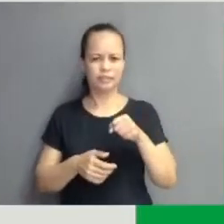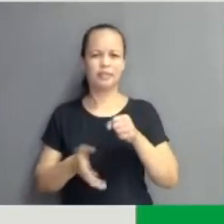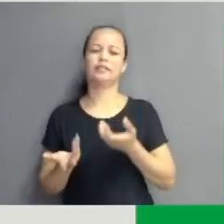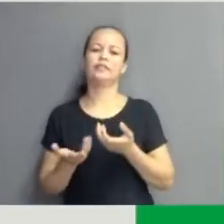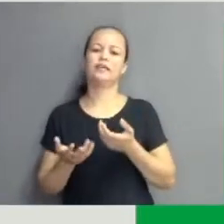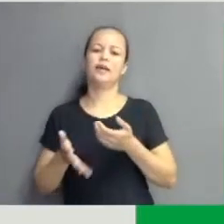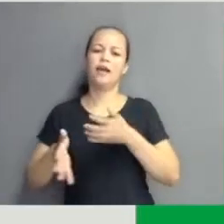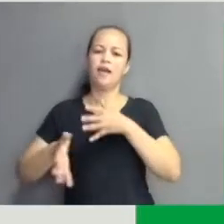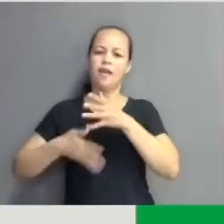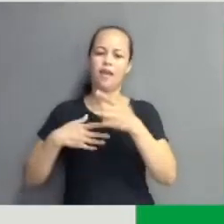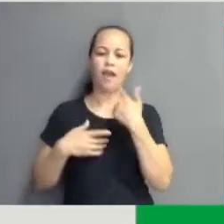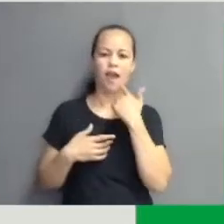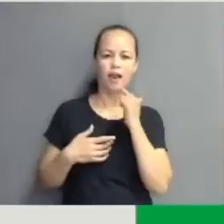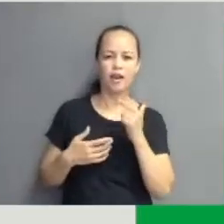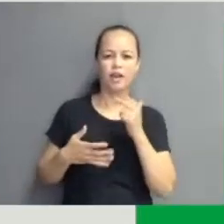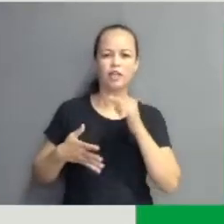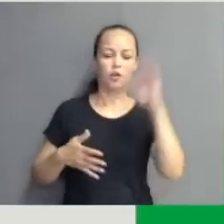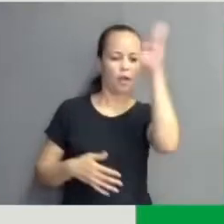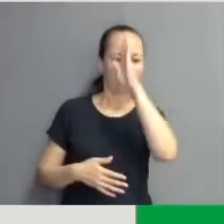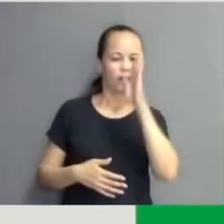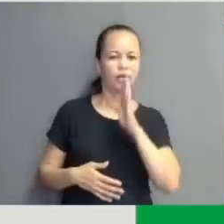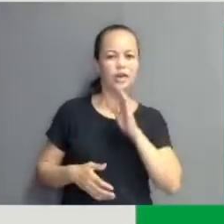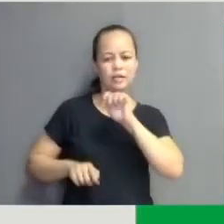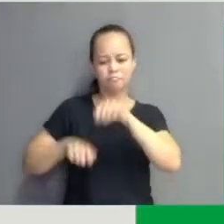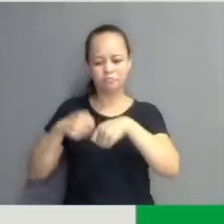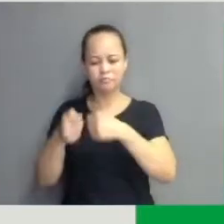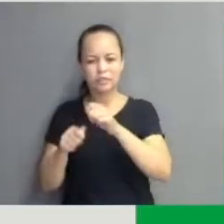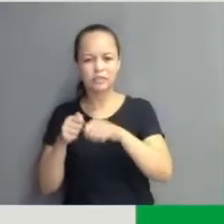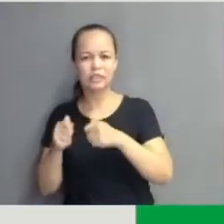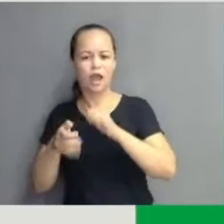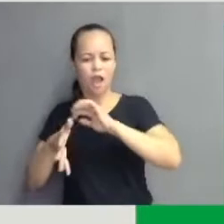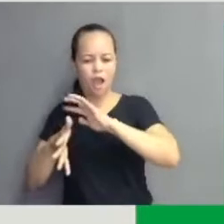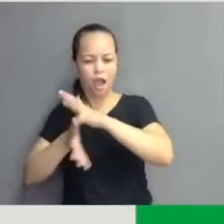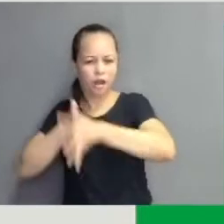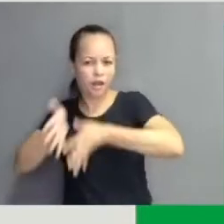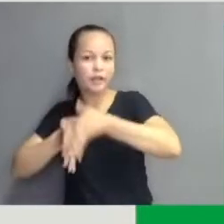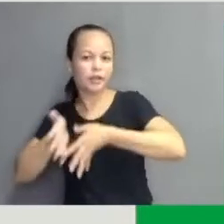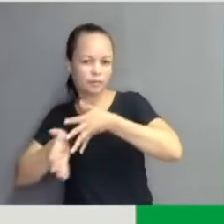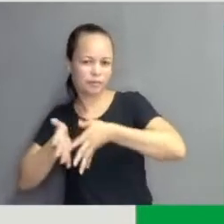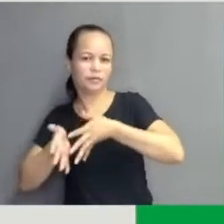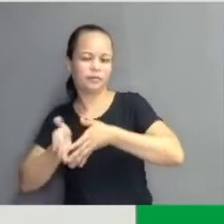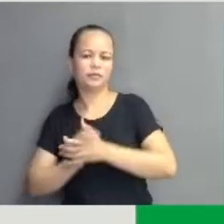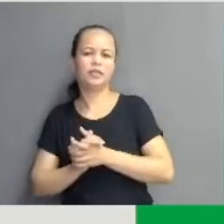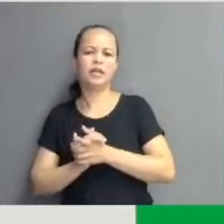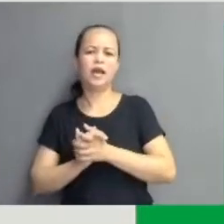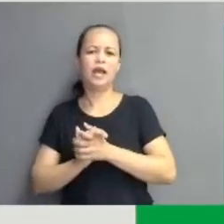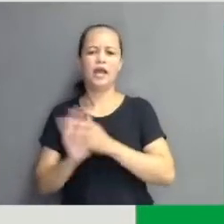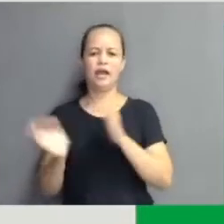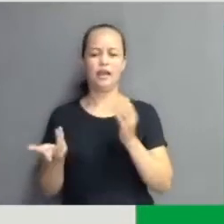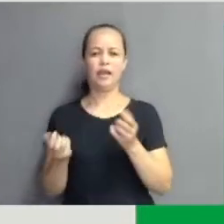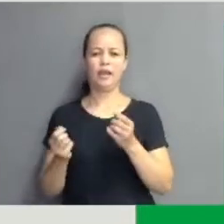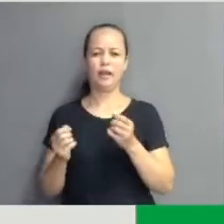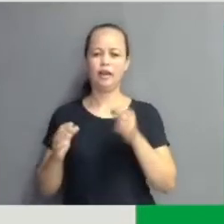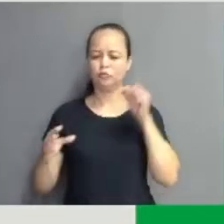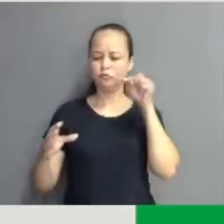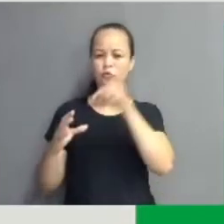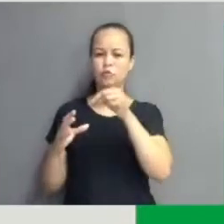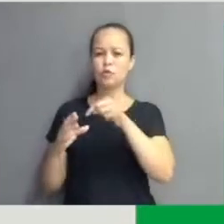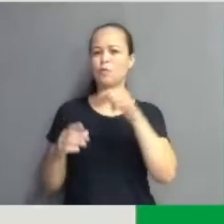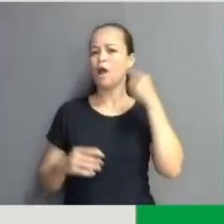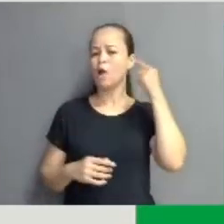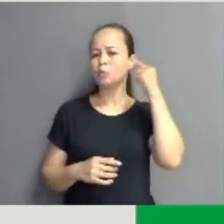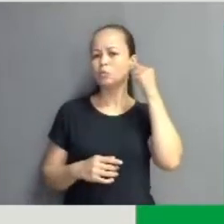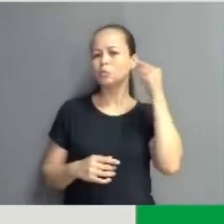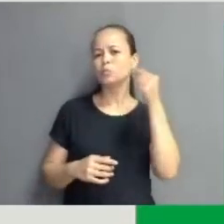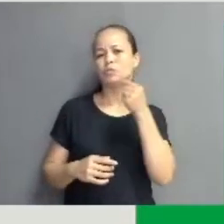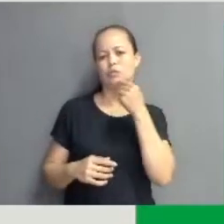brasileira de sinais tá essa língua ela é exclusiva para as pessoas que não conseguem ouvir